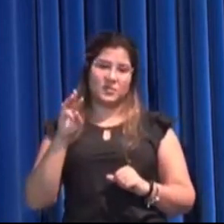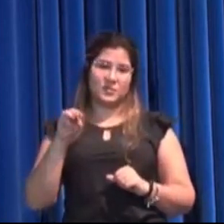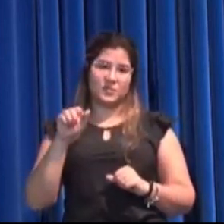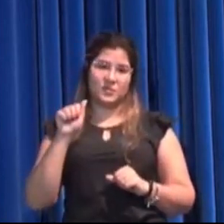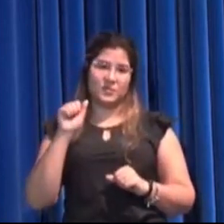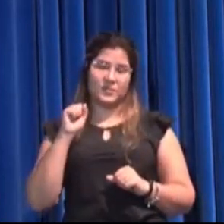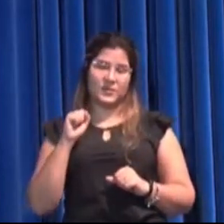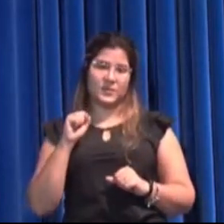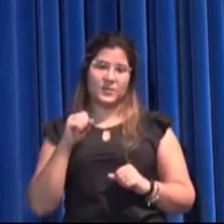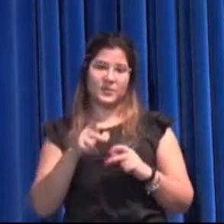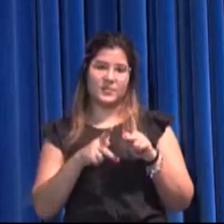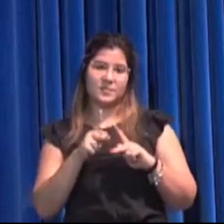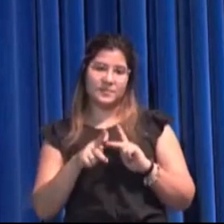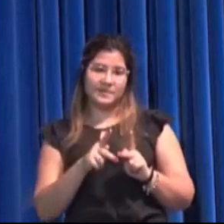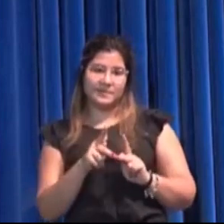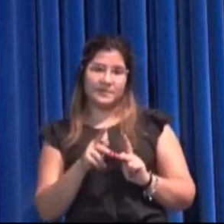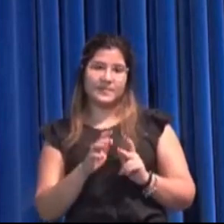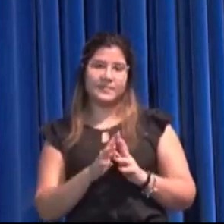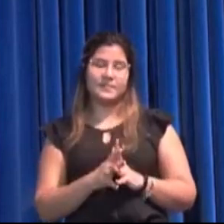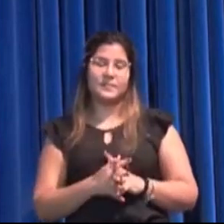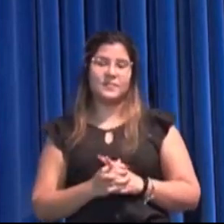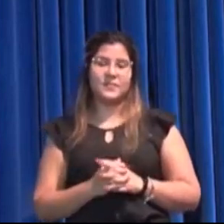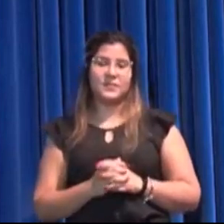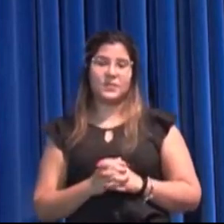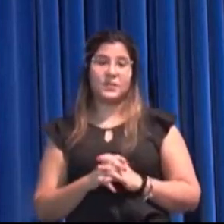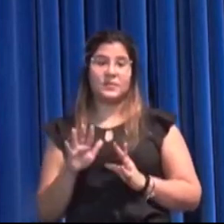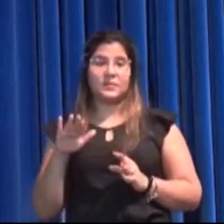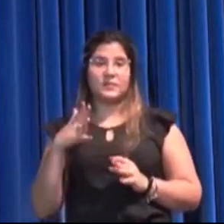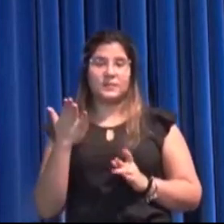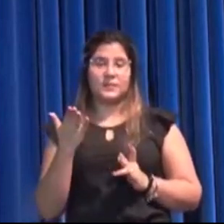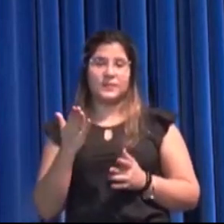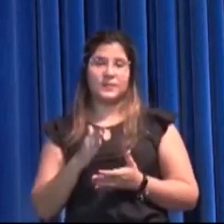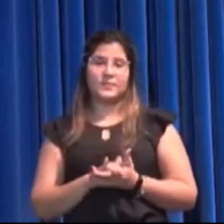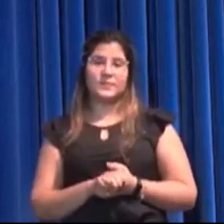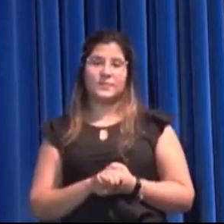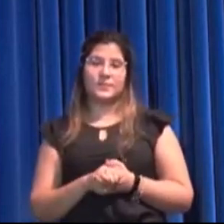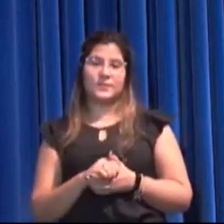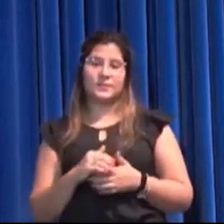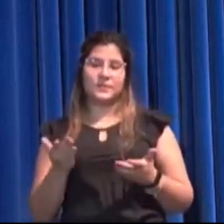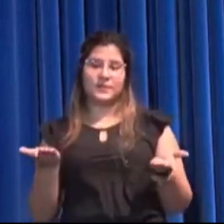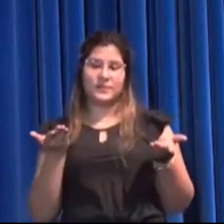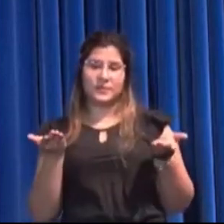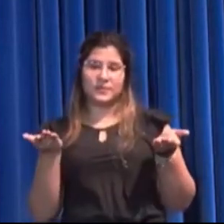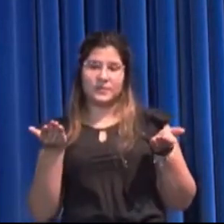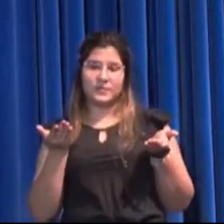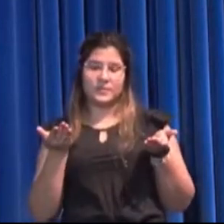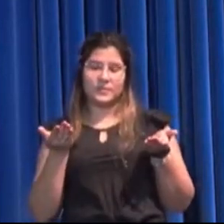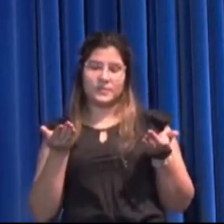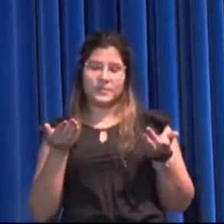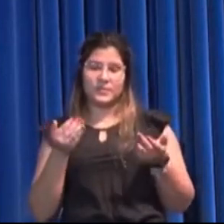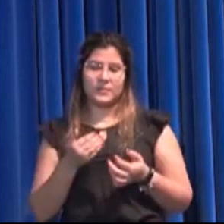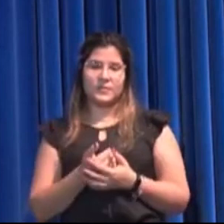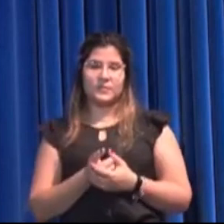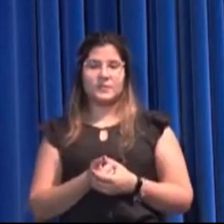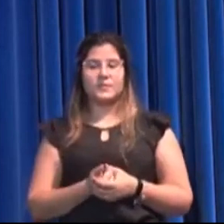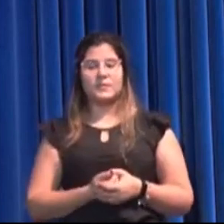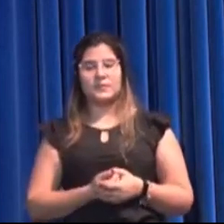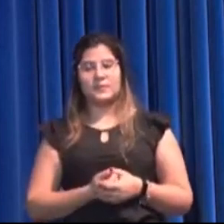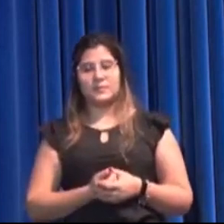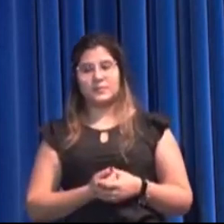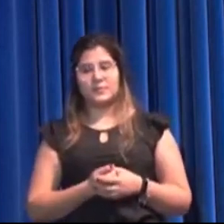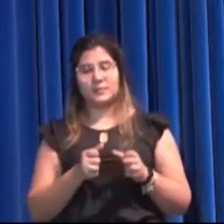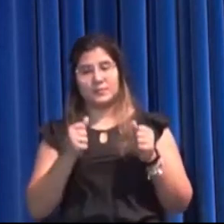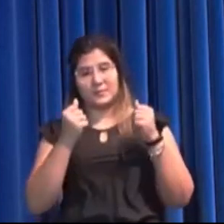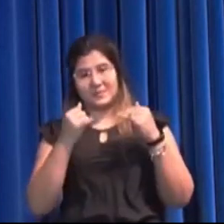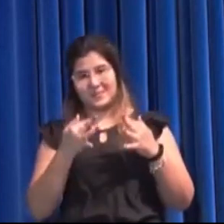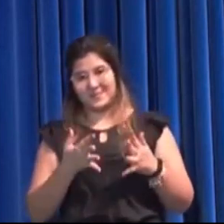7, 9 e 10. Então, agora eu quero chegar aqui com vocês